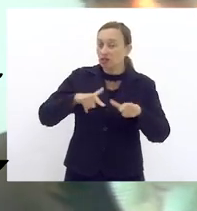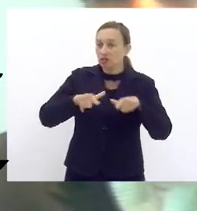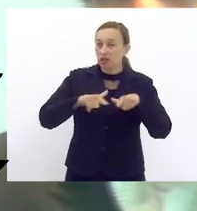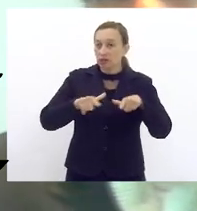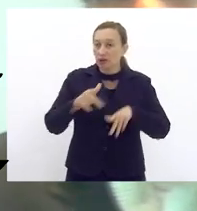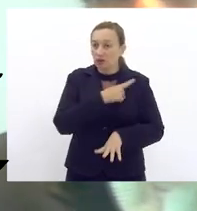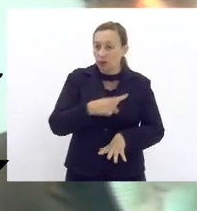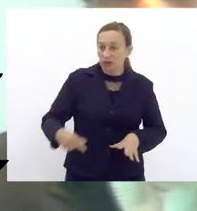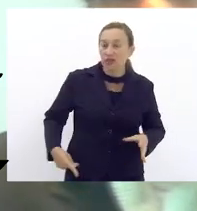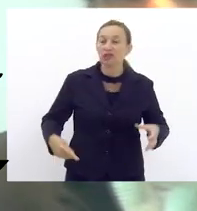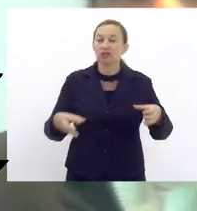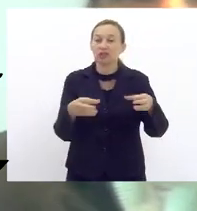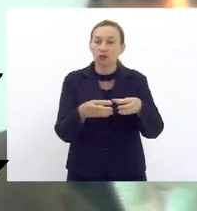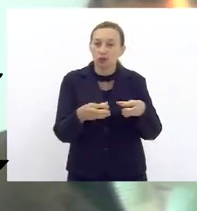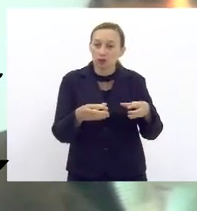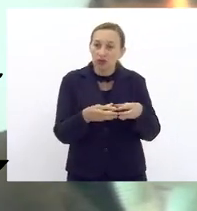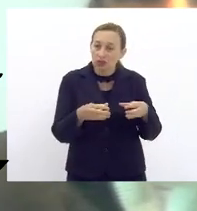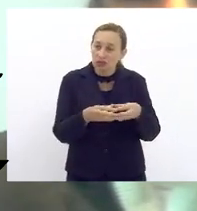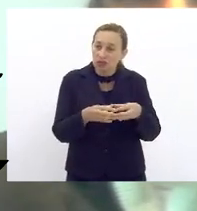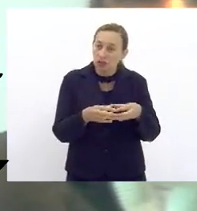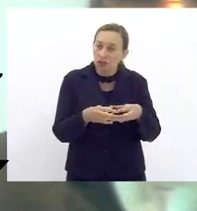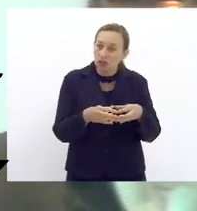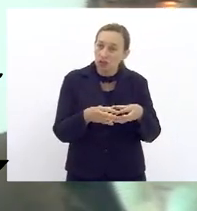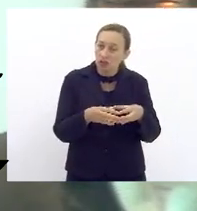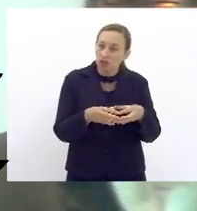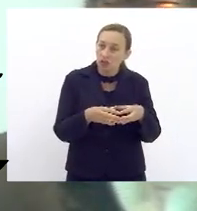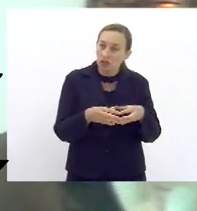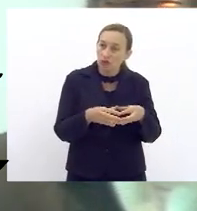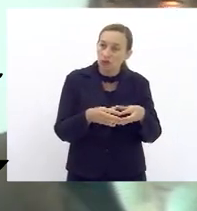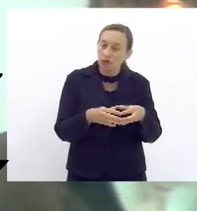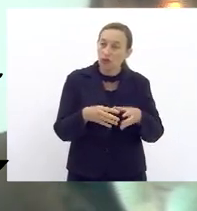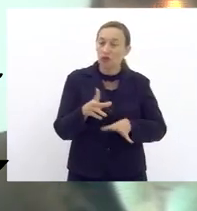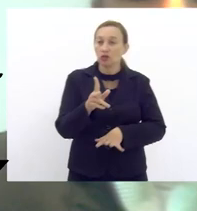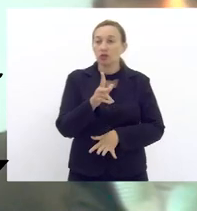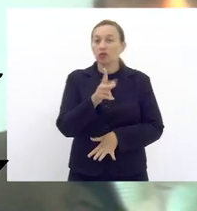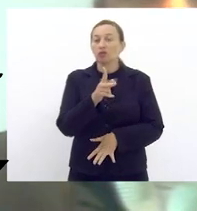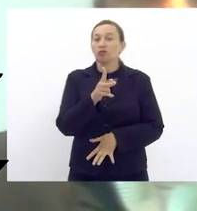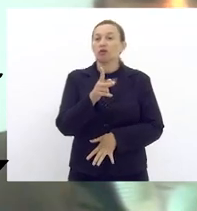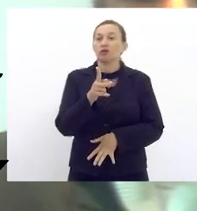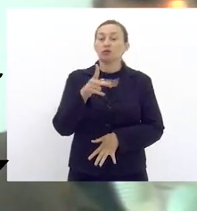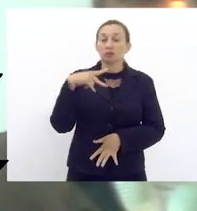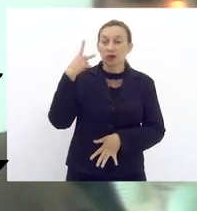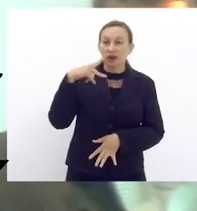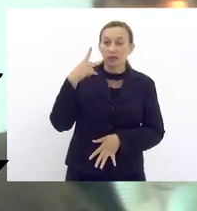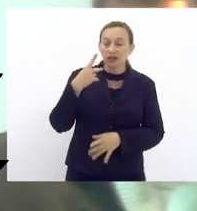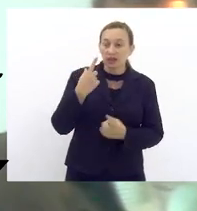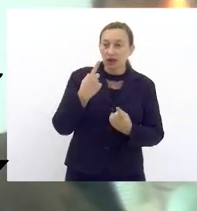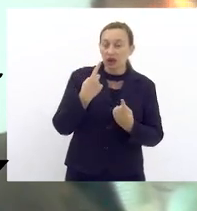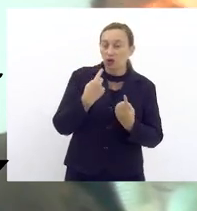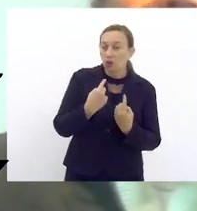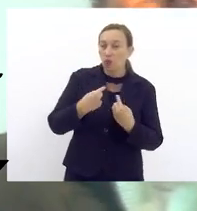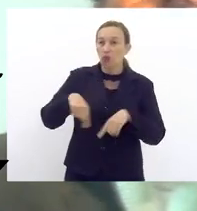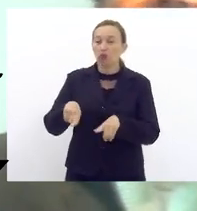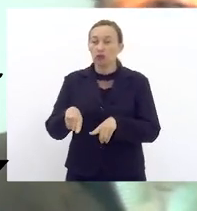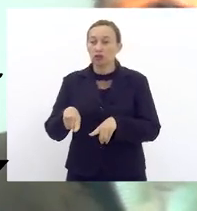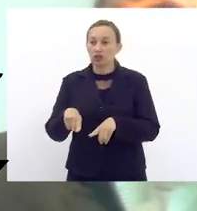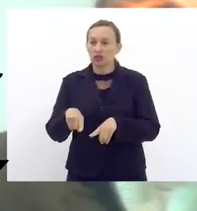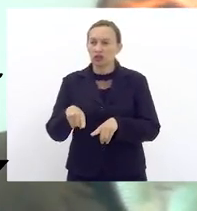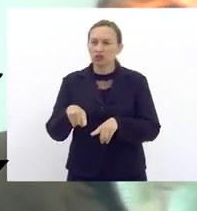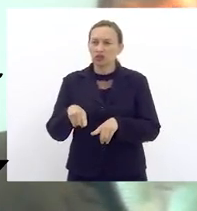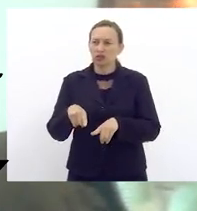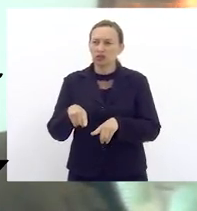dessa comissão e se colocou como um parlamentar antirracista Como diz a nossa